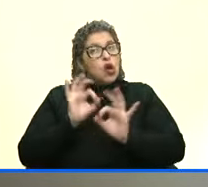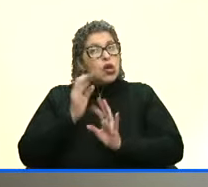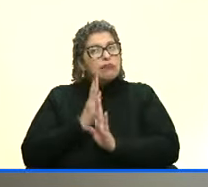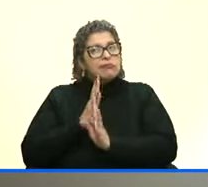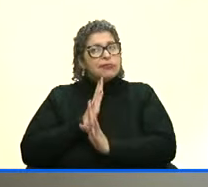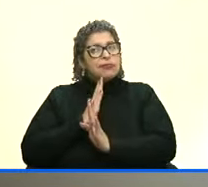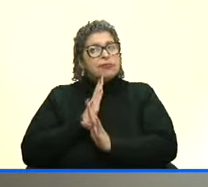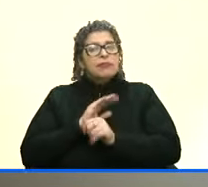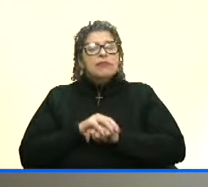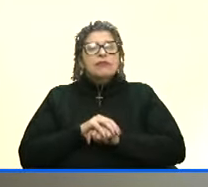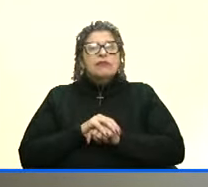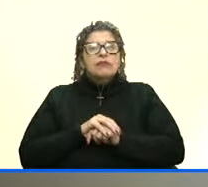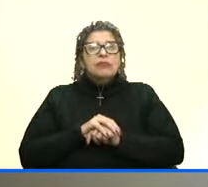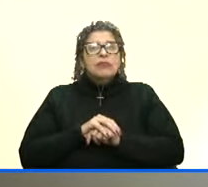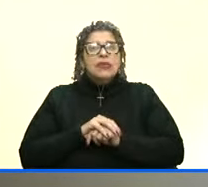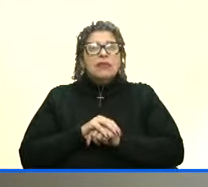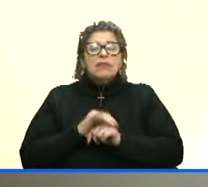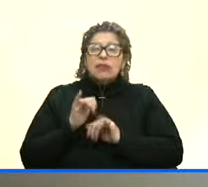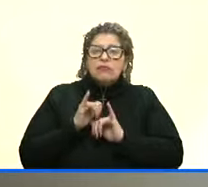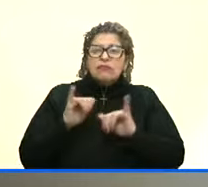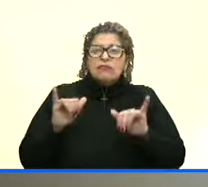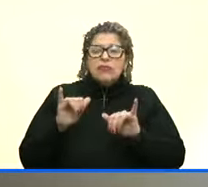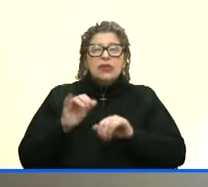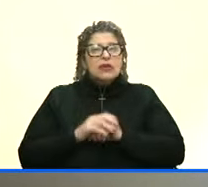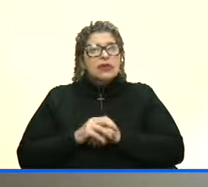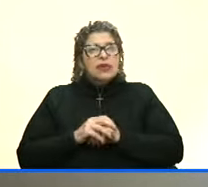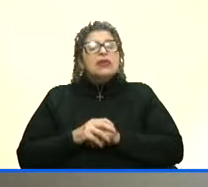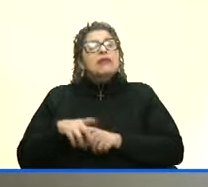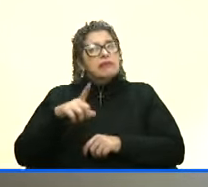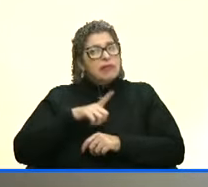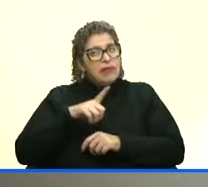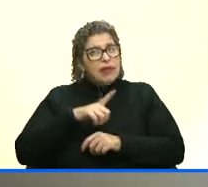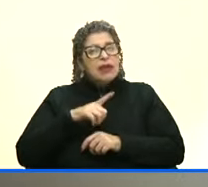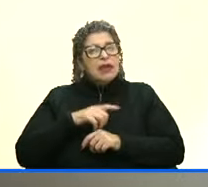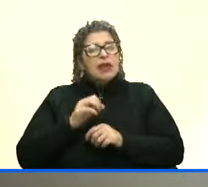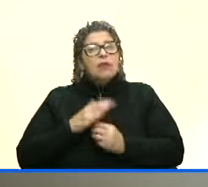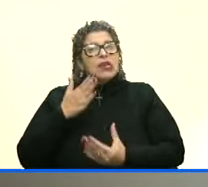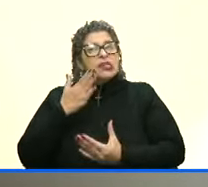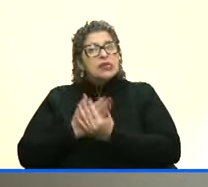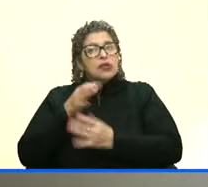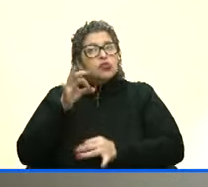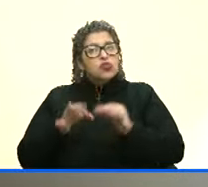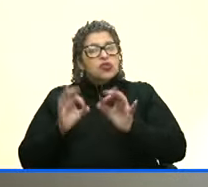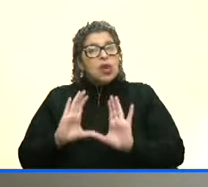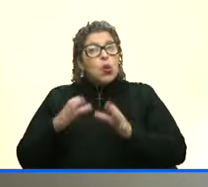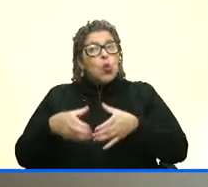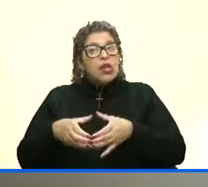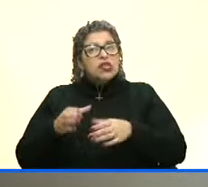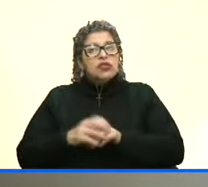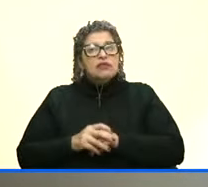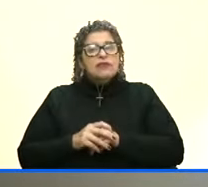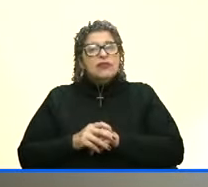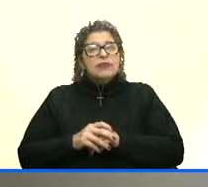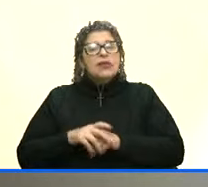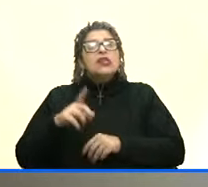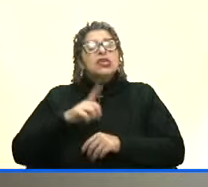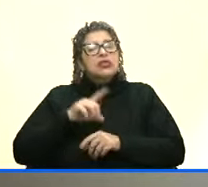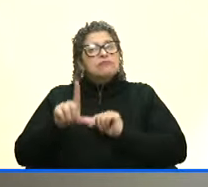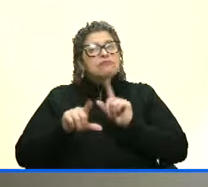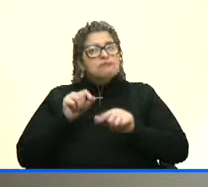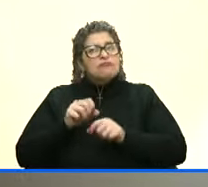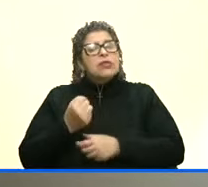E, para comentar, né, para quem não sabe, existe uma ação judicial coletiva em que foi proferida a